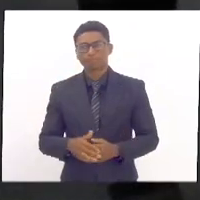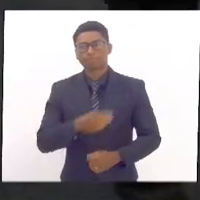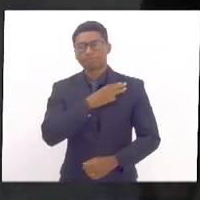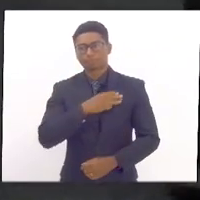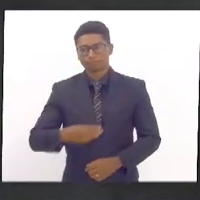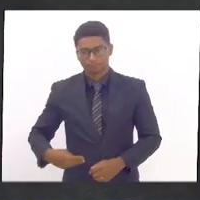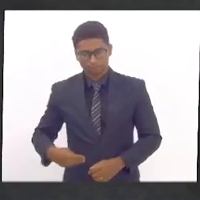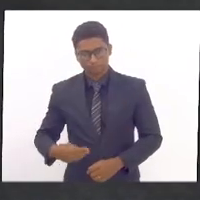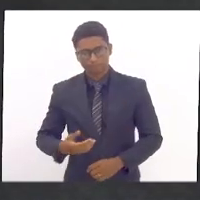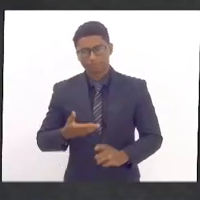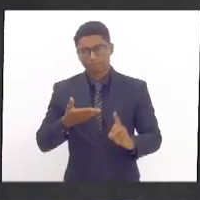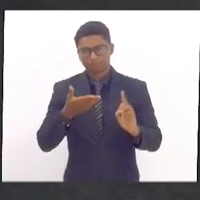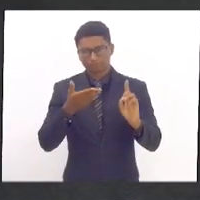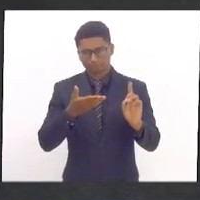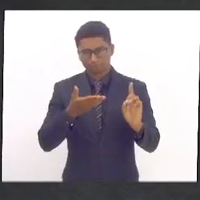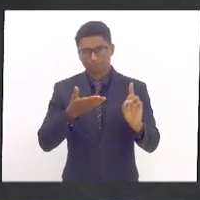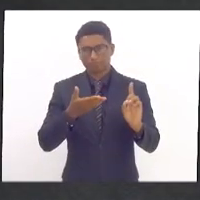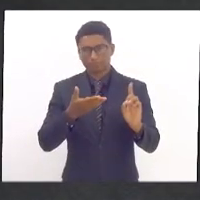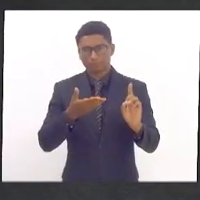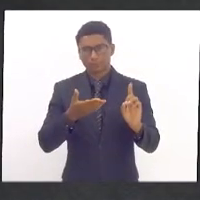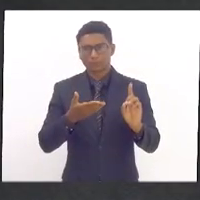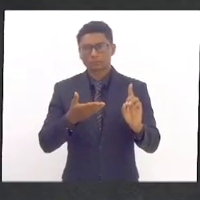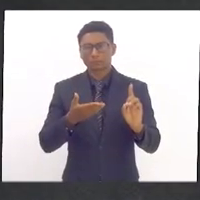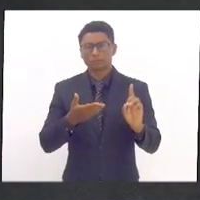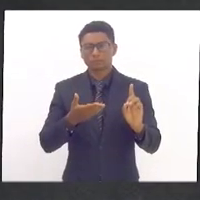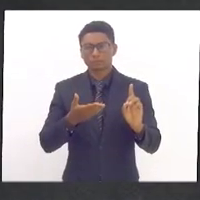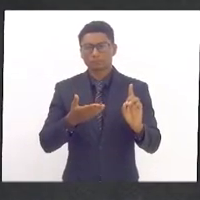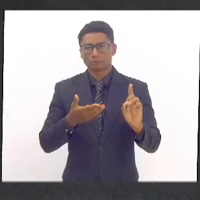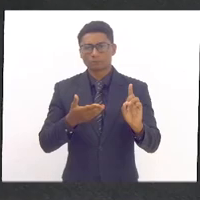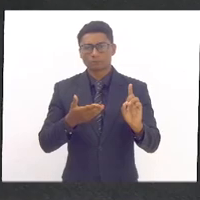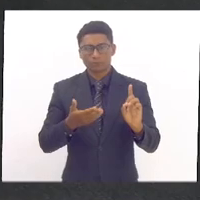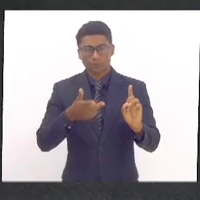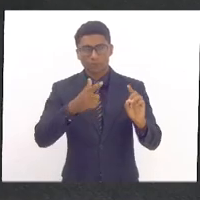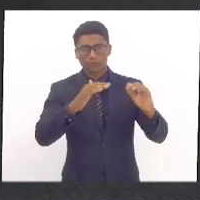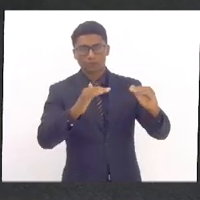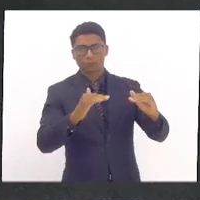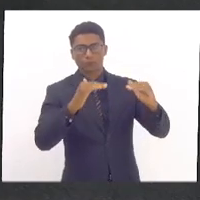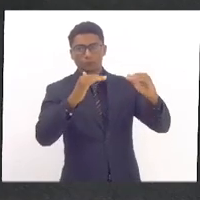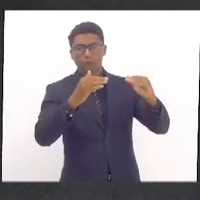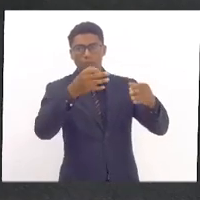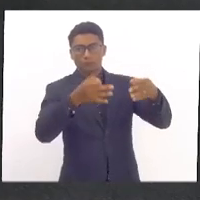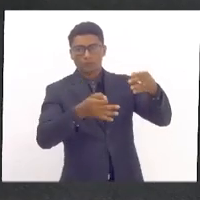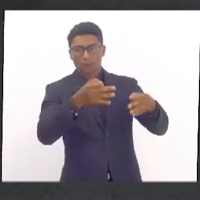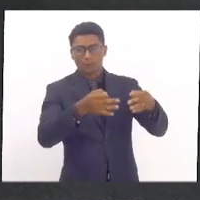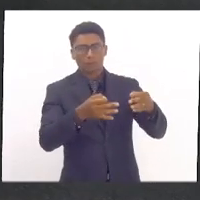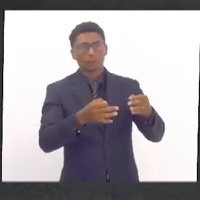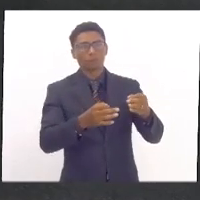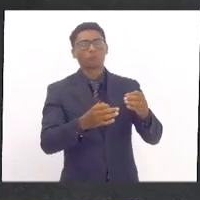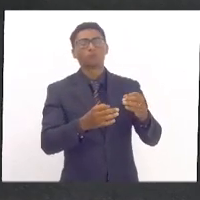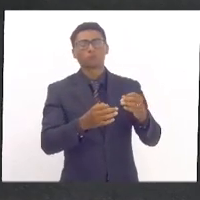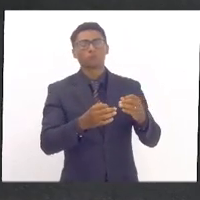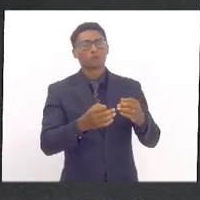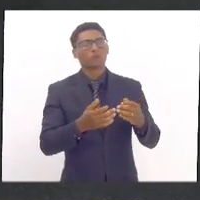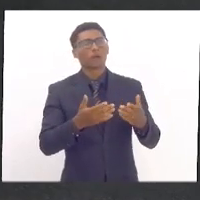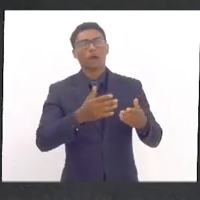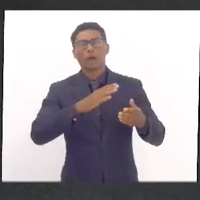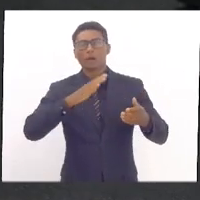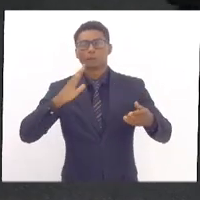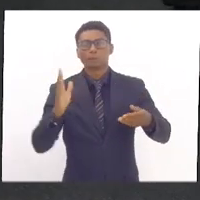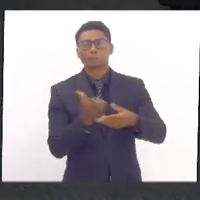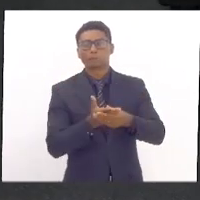Barroso submeteu ao Pleno do Supremo Tribunal Federal, que